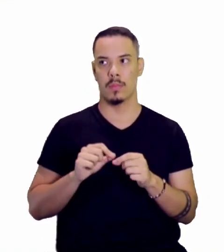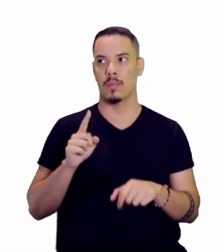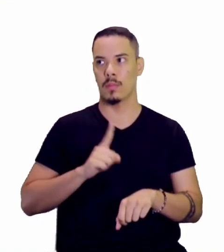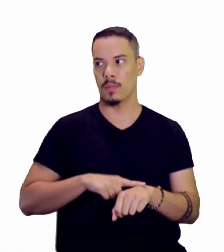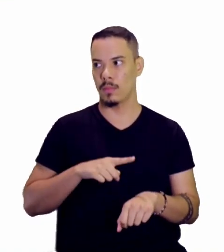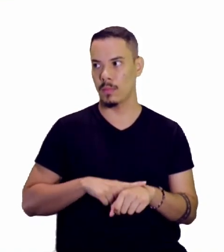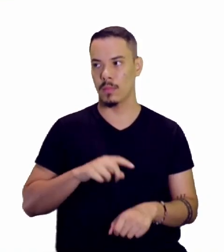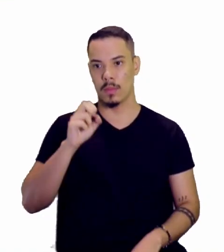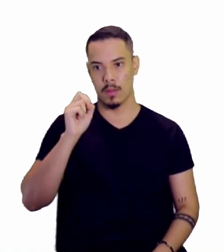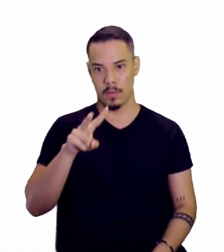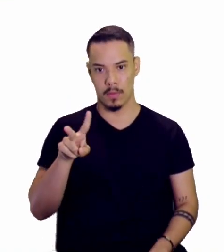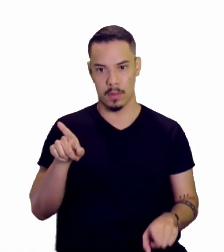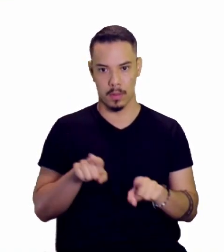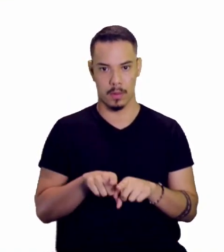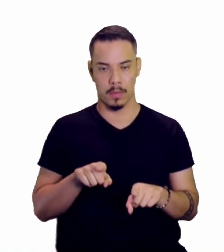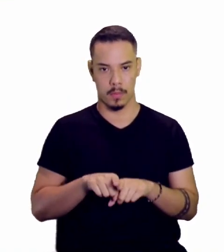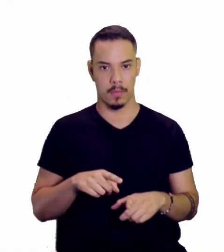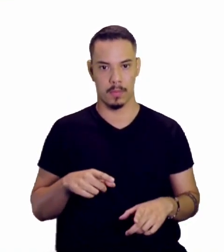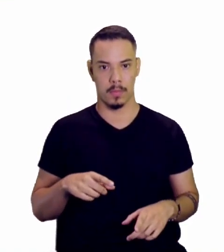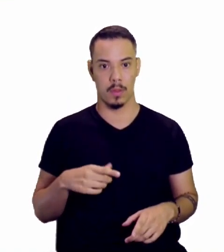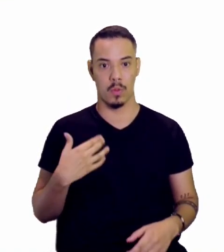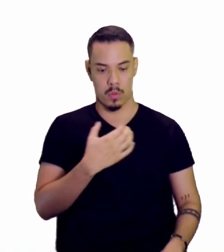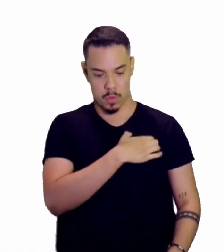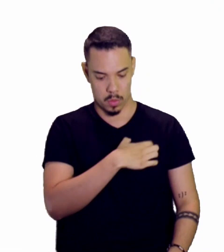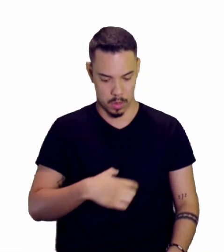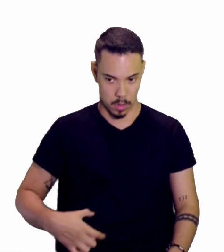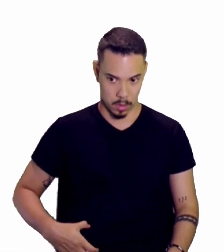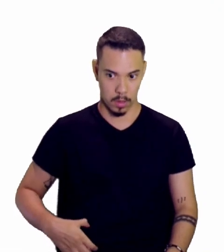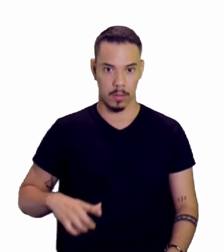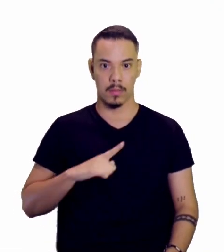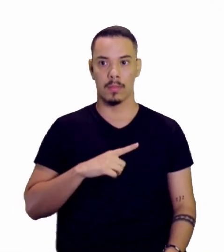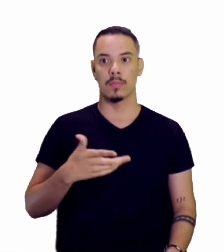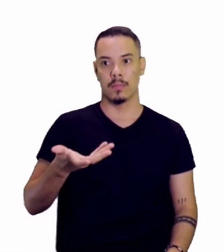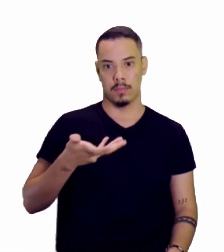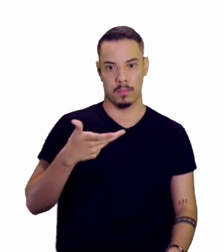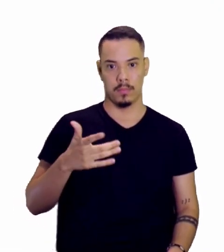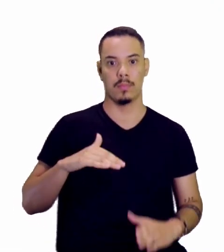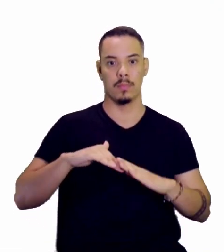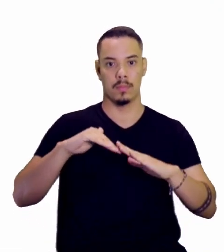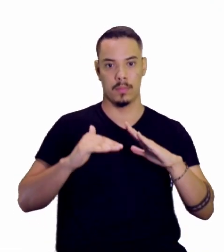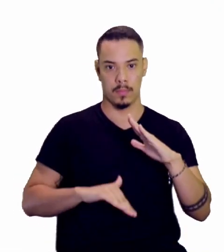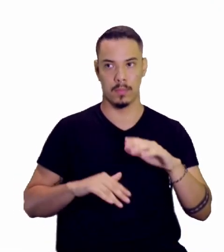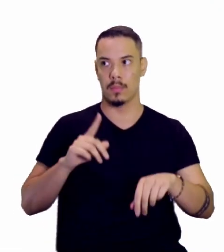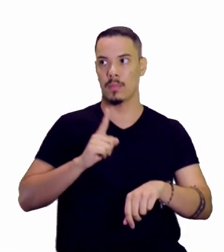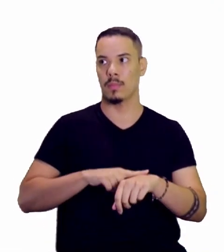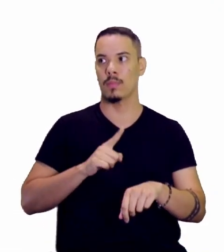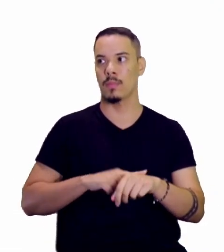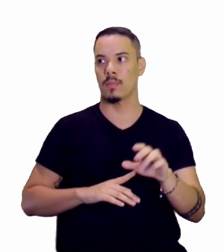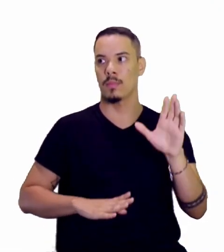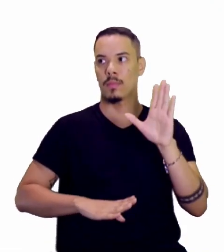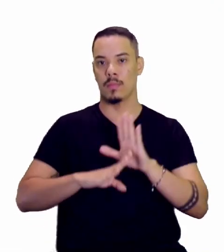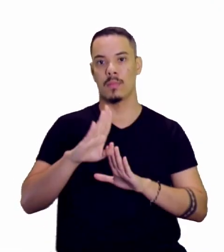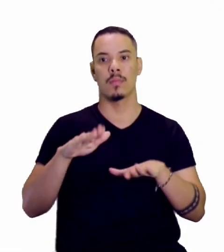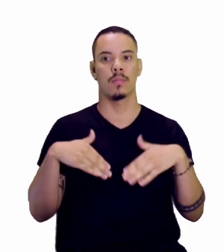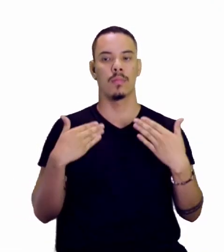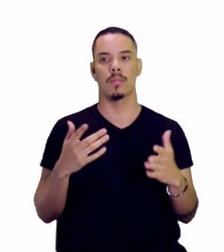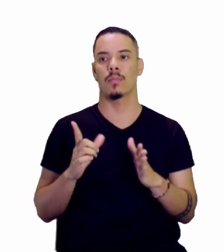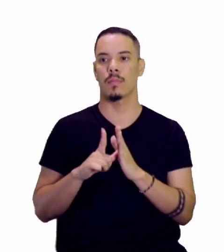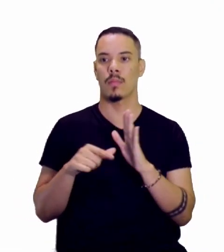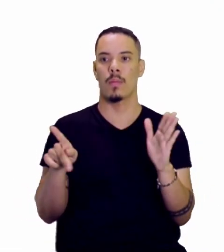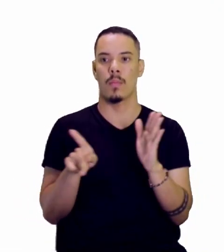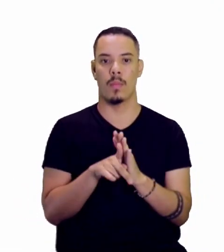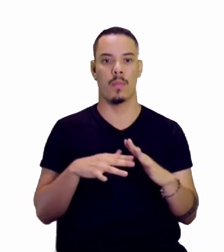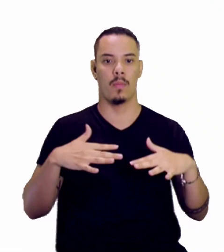vamos ver que o cinto aqui, que é melhor eficiente, né? Olha só, ele manteve uma aceleração baixa num tempo mais alto. Ele está retardando mais